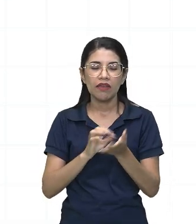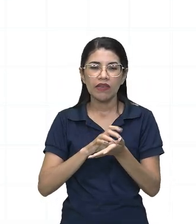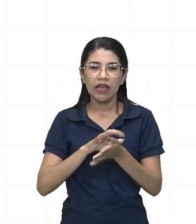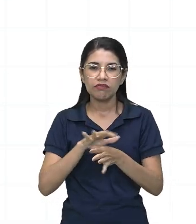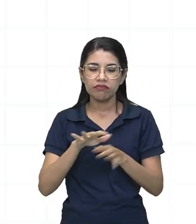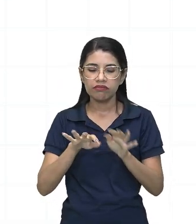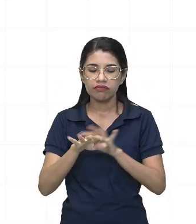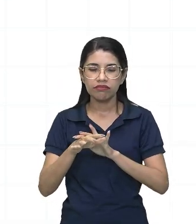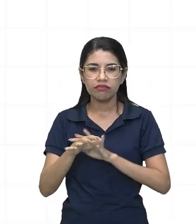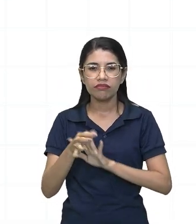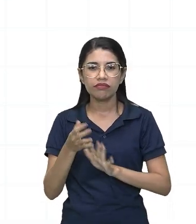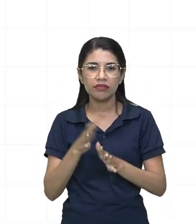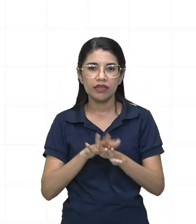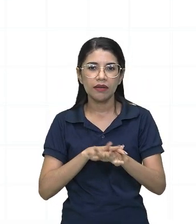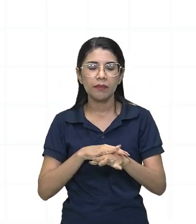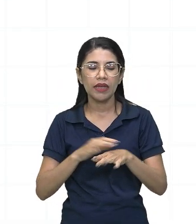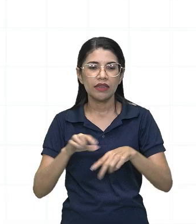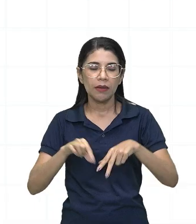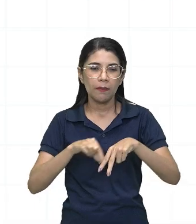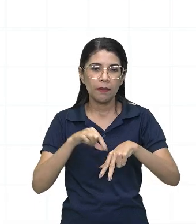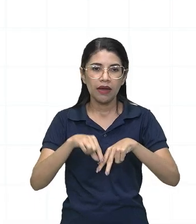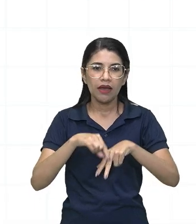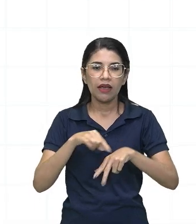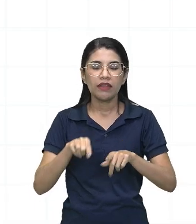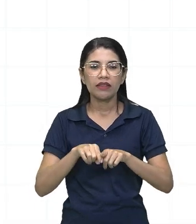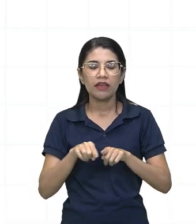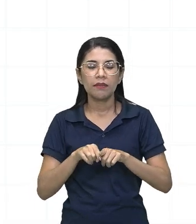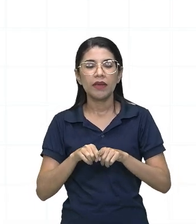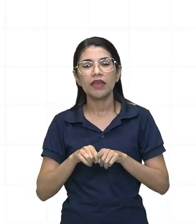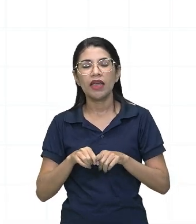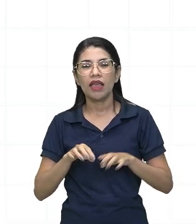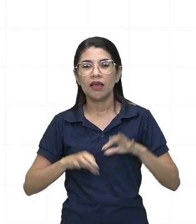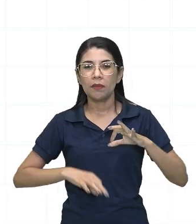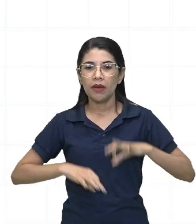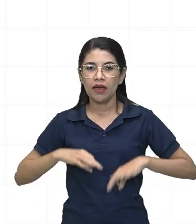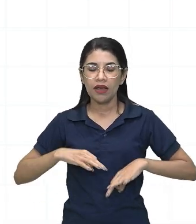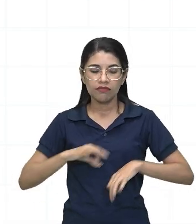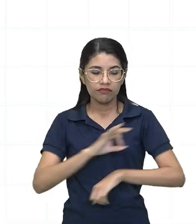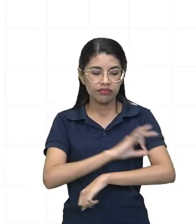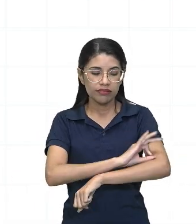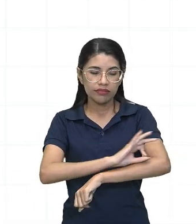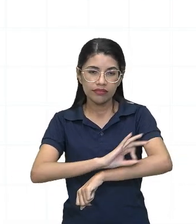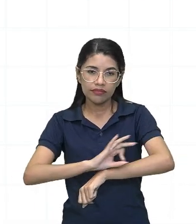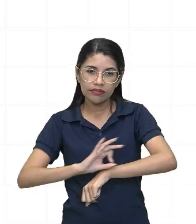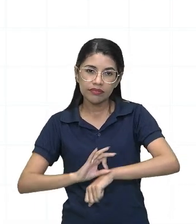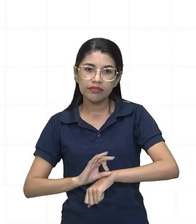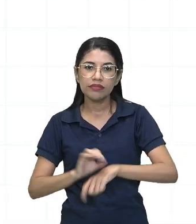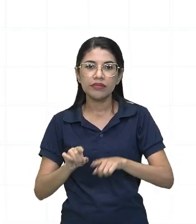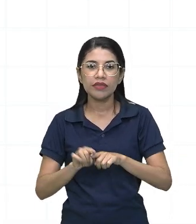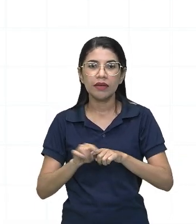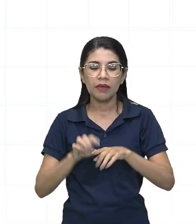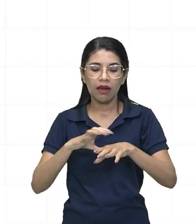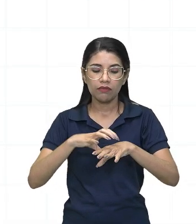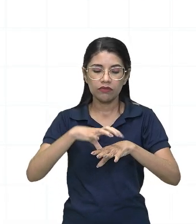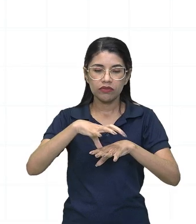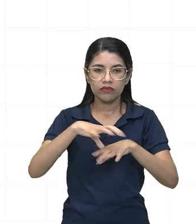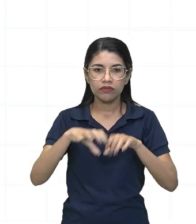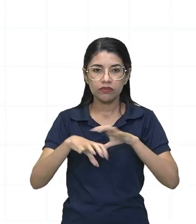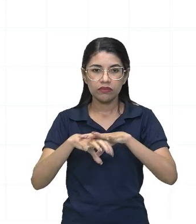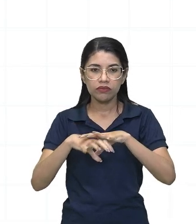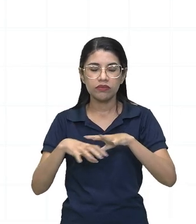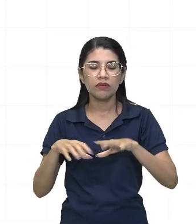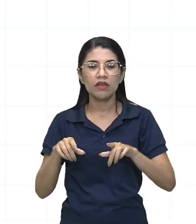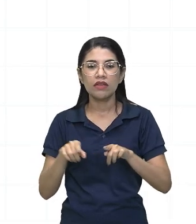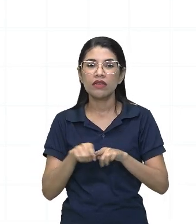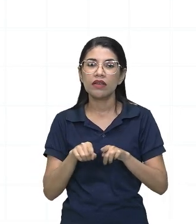braços e pernas, feridas que aparecem nos membros, inchaços em mãos e pés,